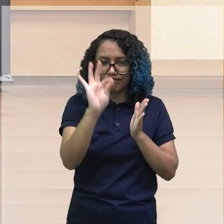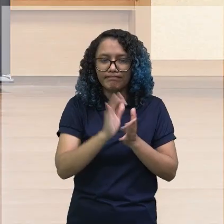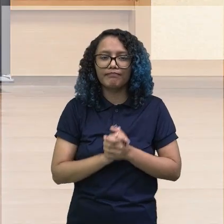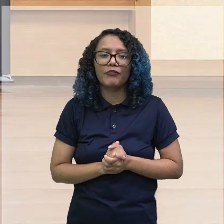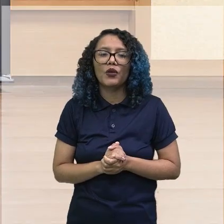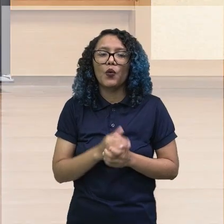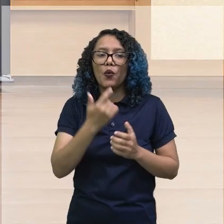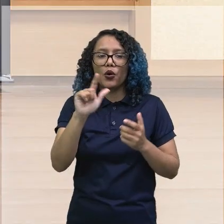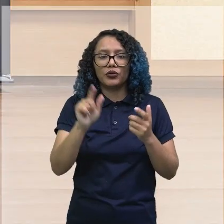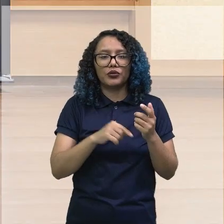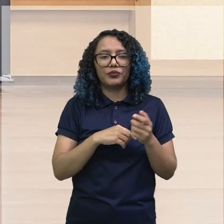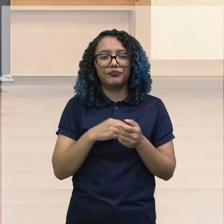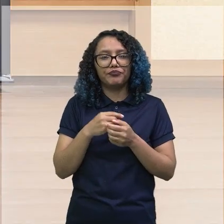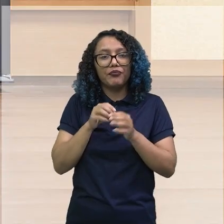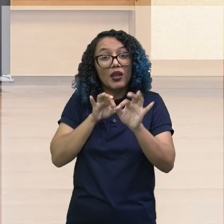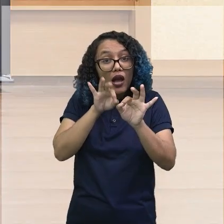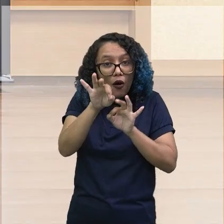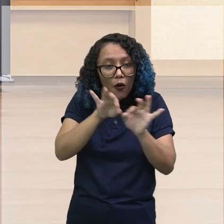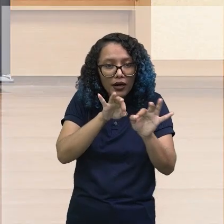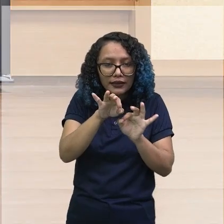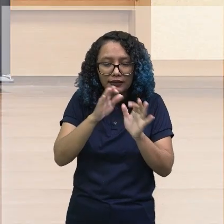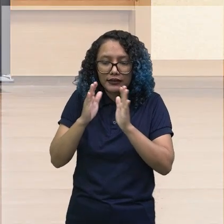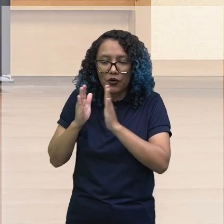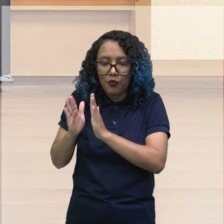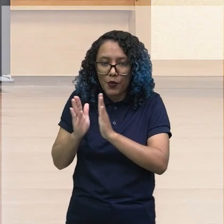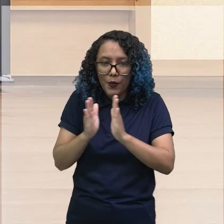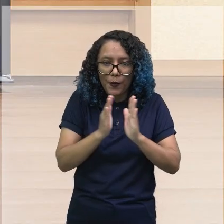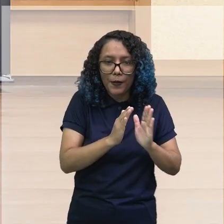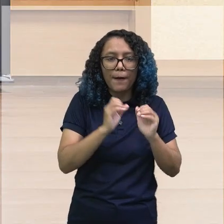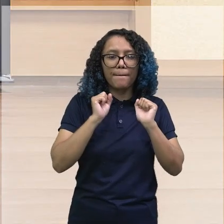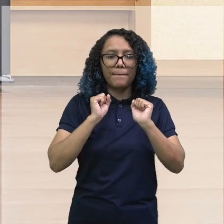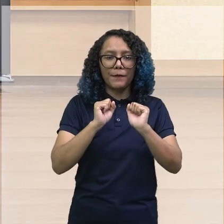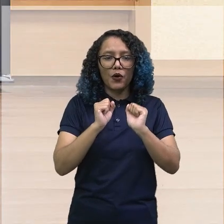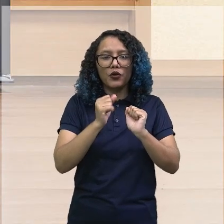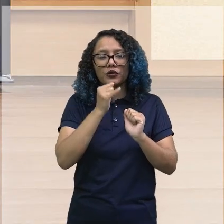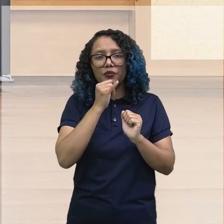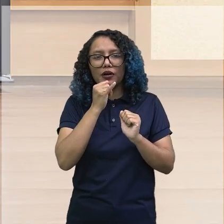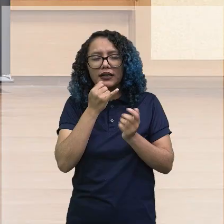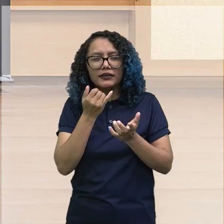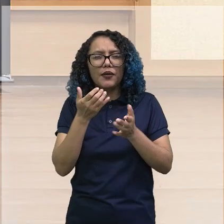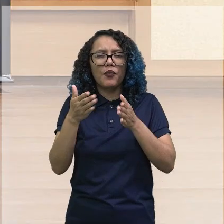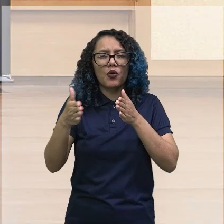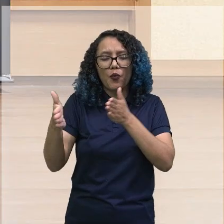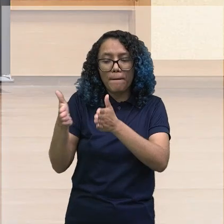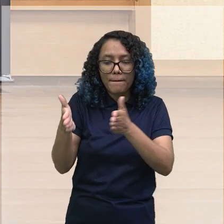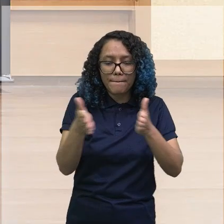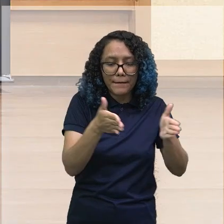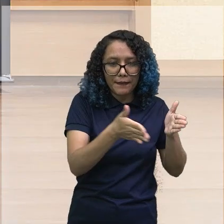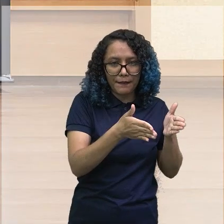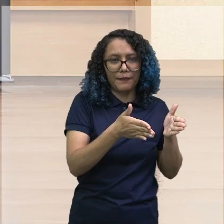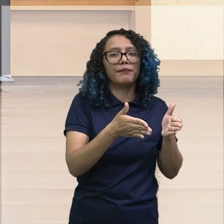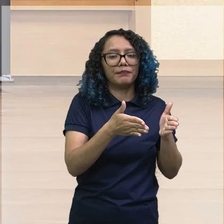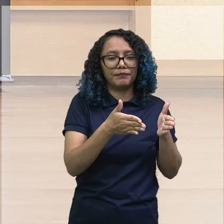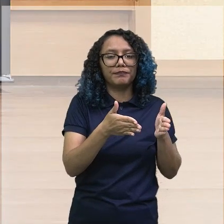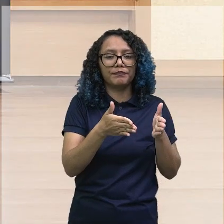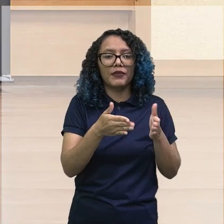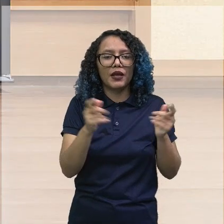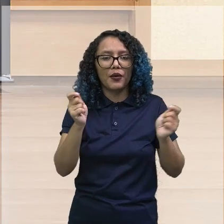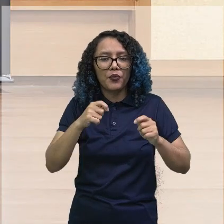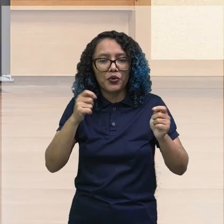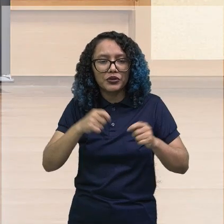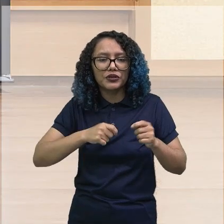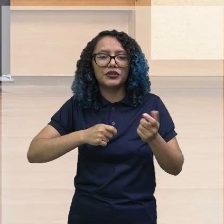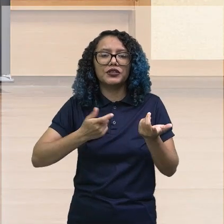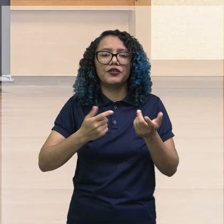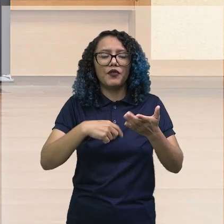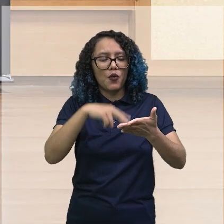Risonilde? E pela ordem. Os trabalhos podem ser organizados por ordem cronológica, permitindo que o leitor